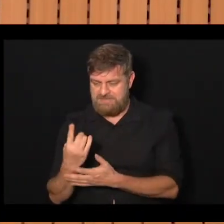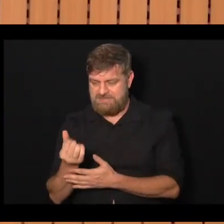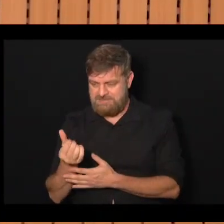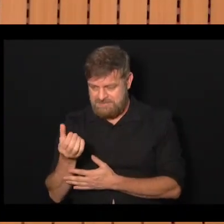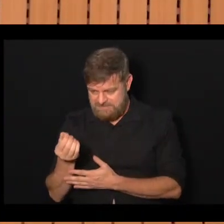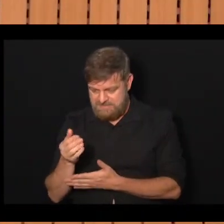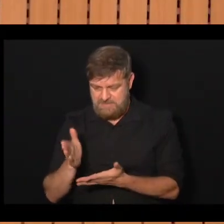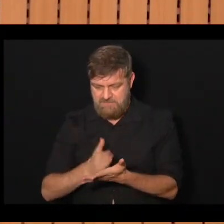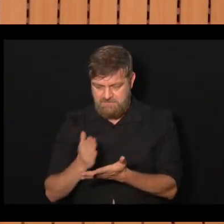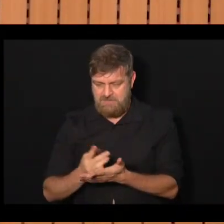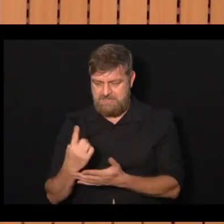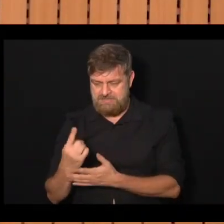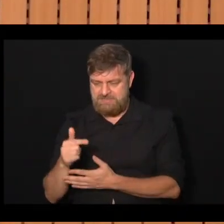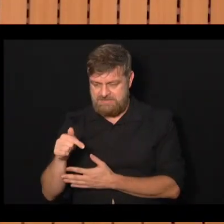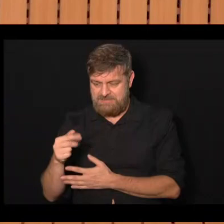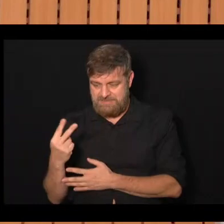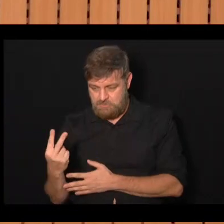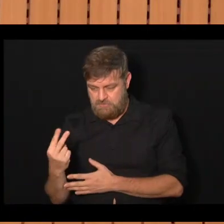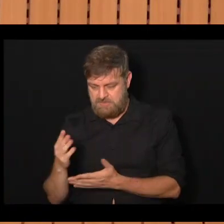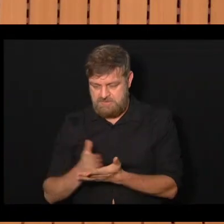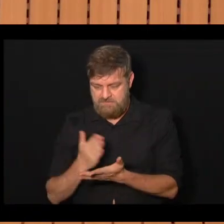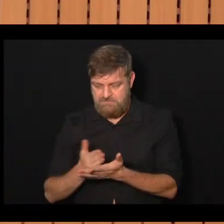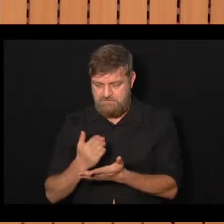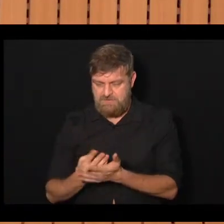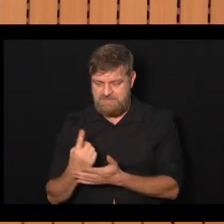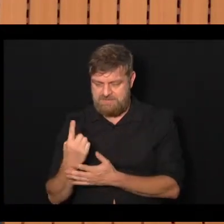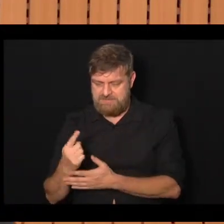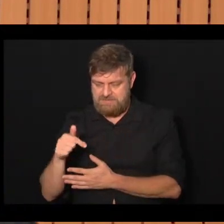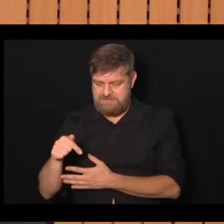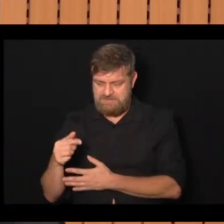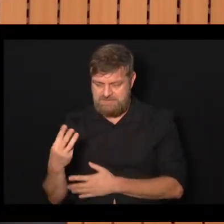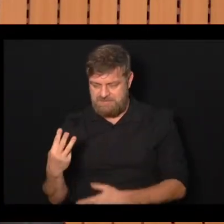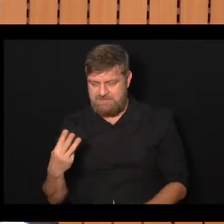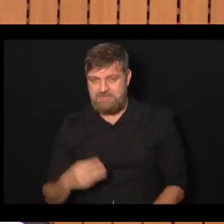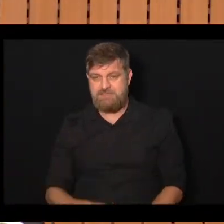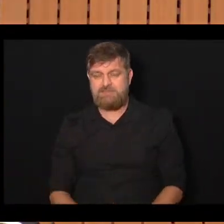folhas 172 e 173.